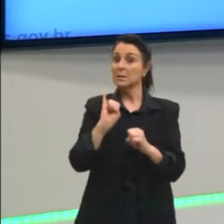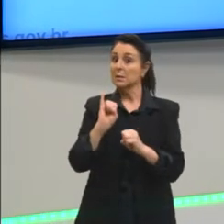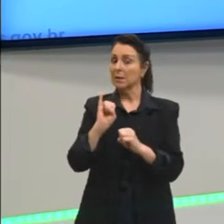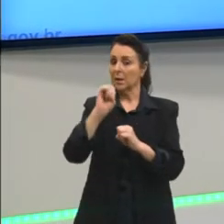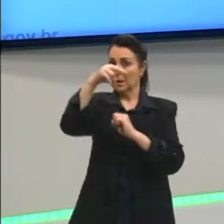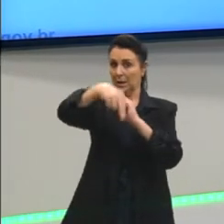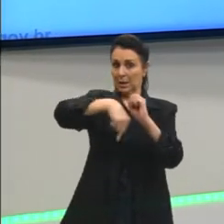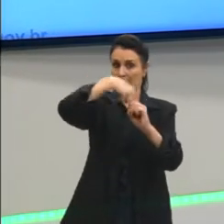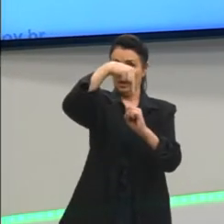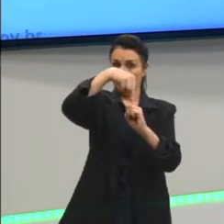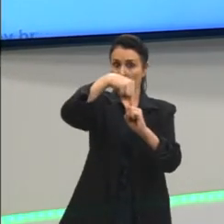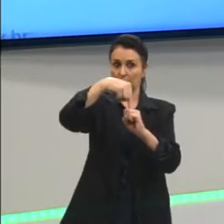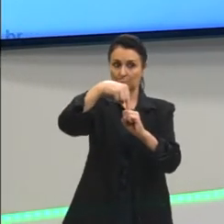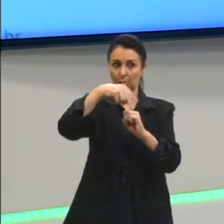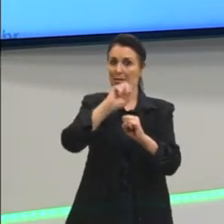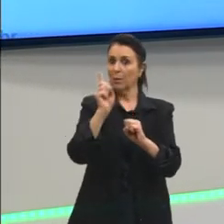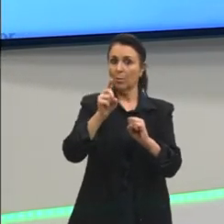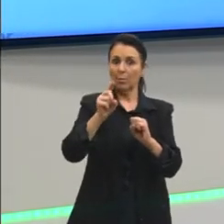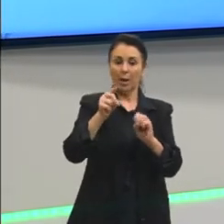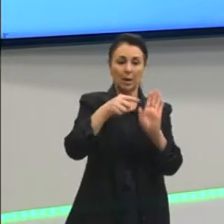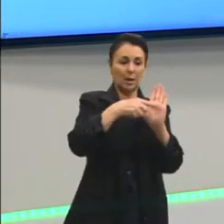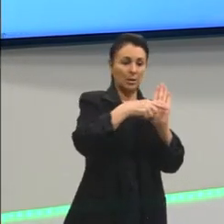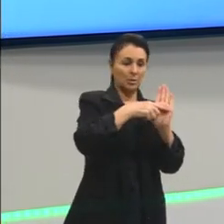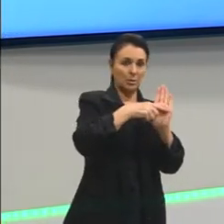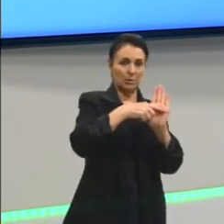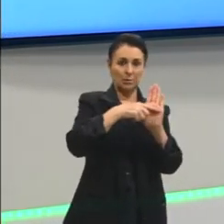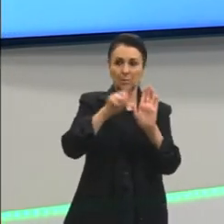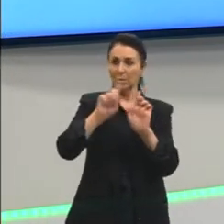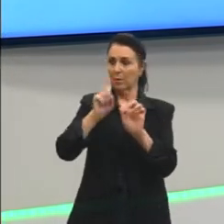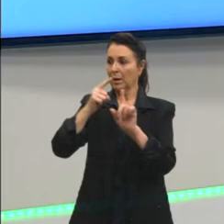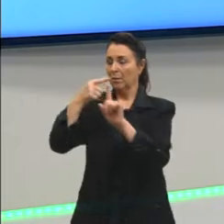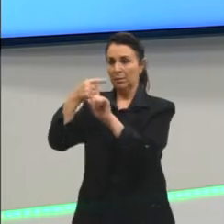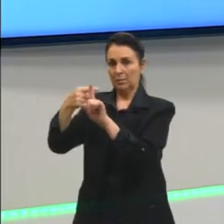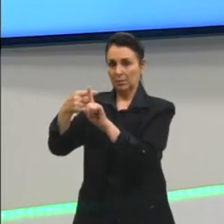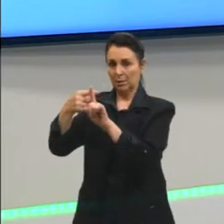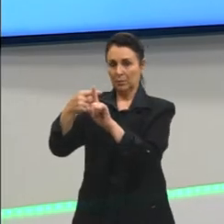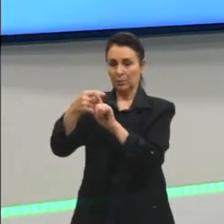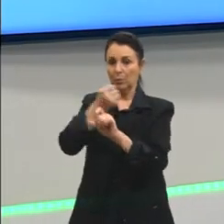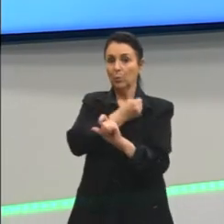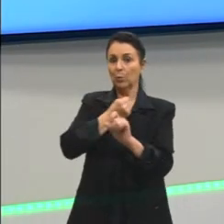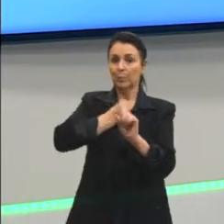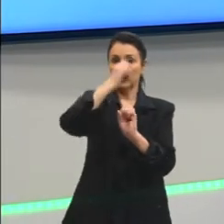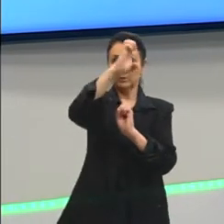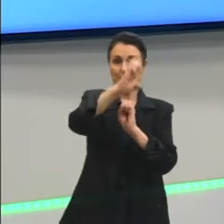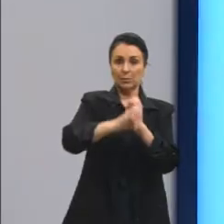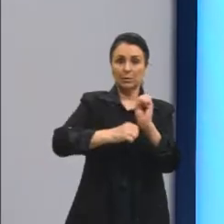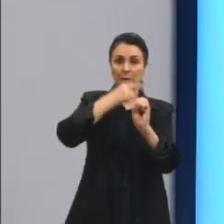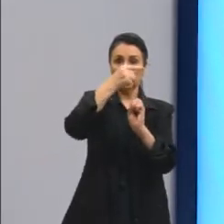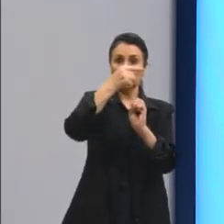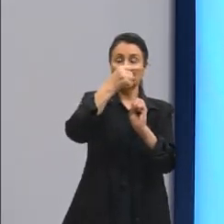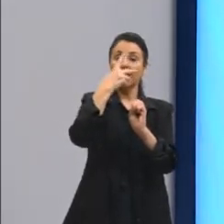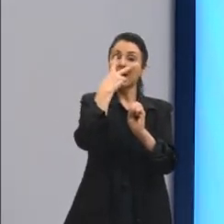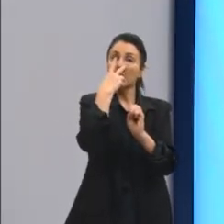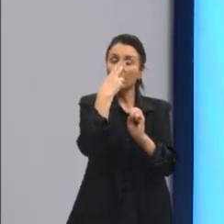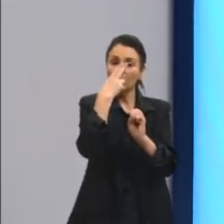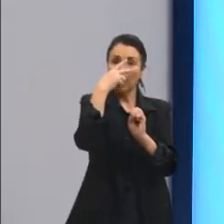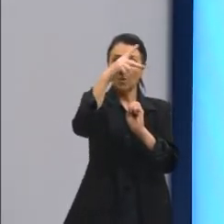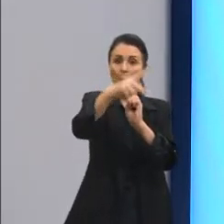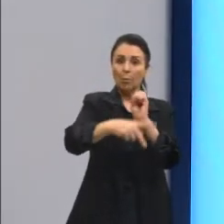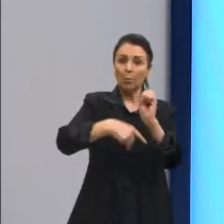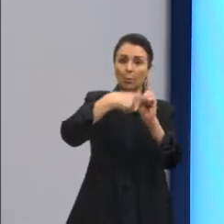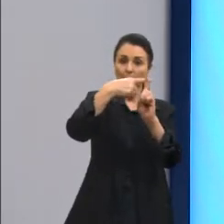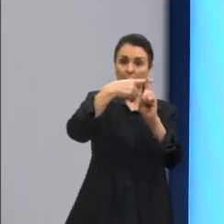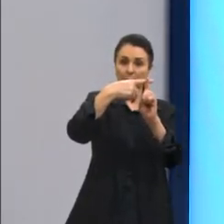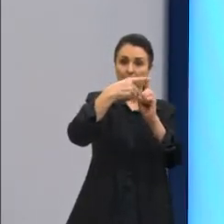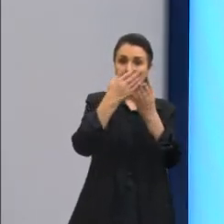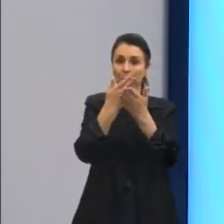está não tem nem nem negativo nem positivo o número de elétrons é igual ao número de prótons não muda eu